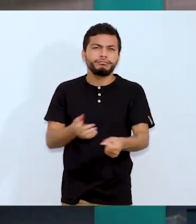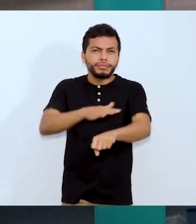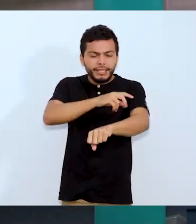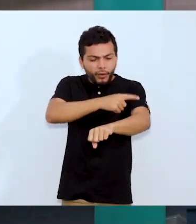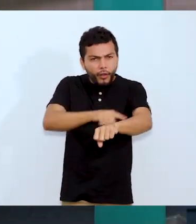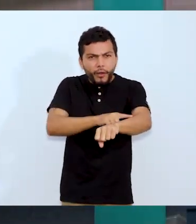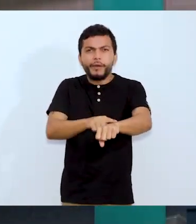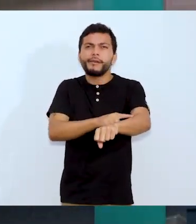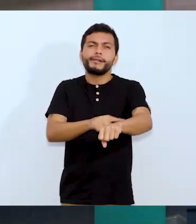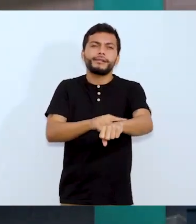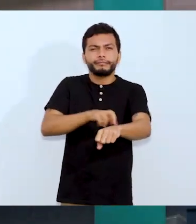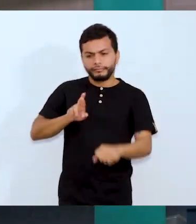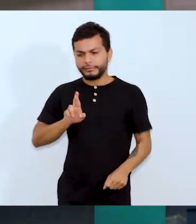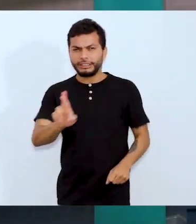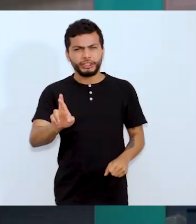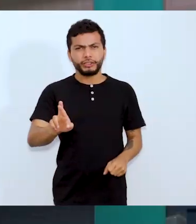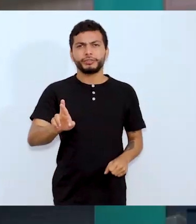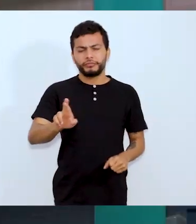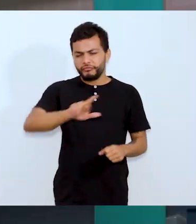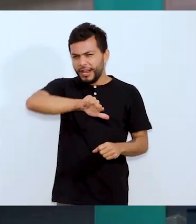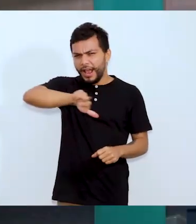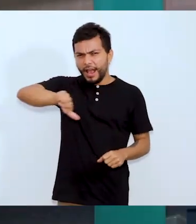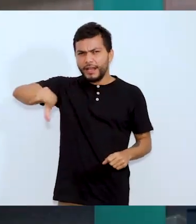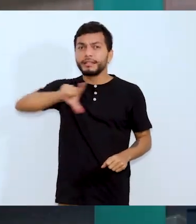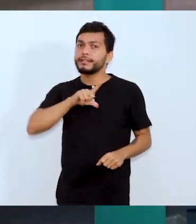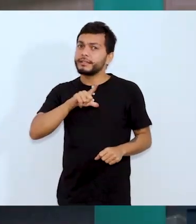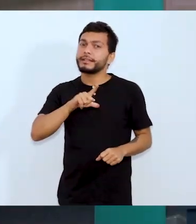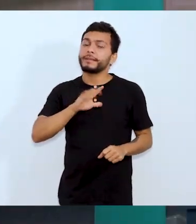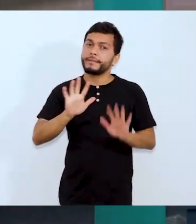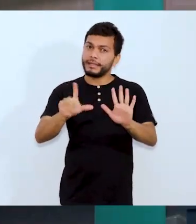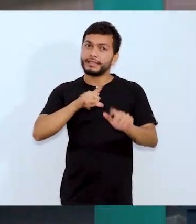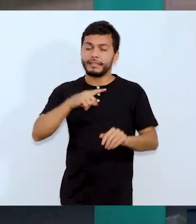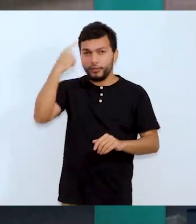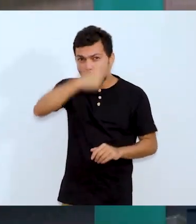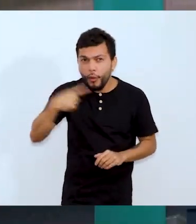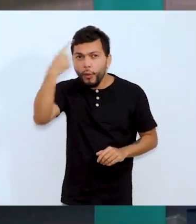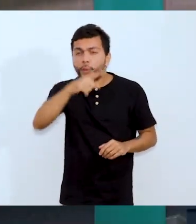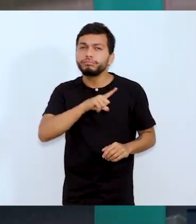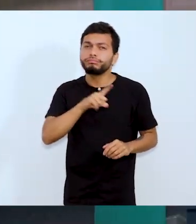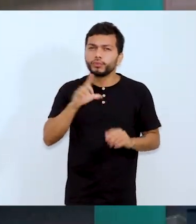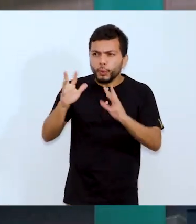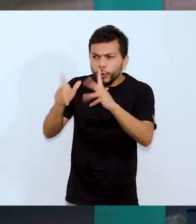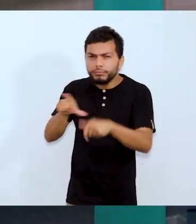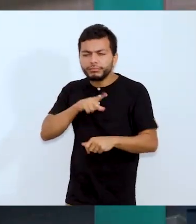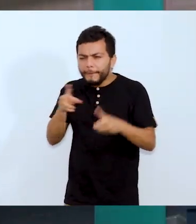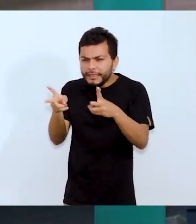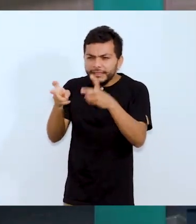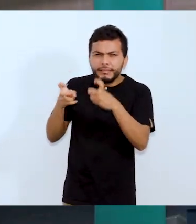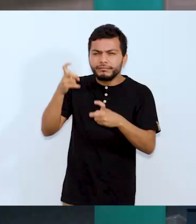cor, de religião, porém nós vemos em todas as faces essa preocupação,